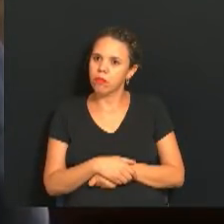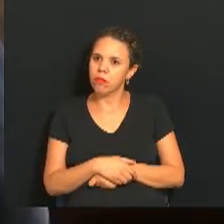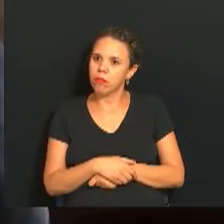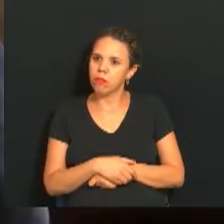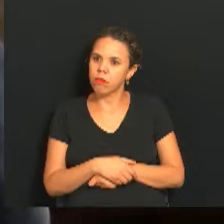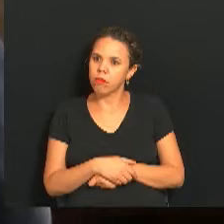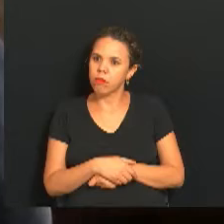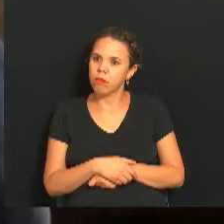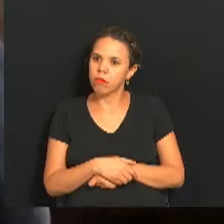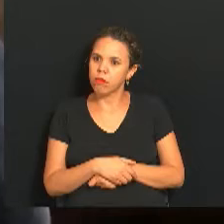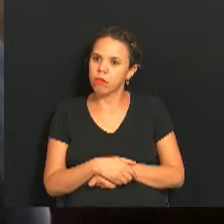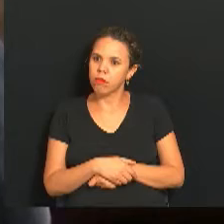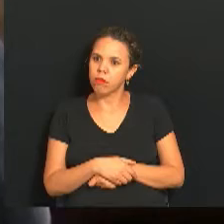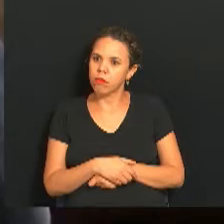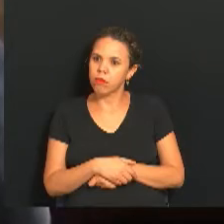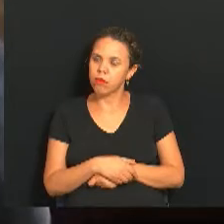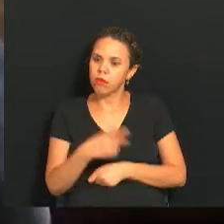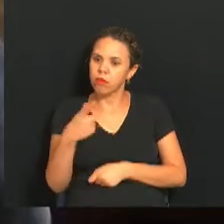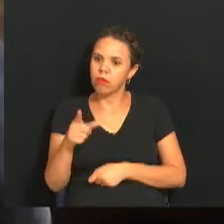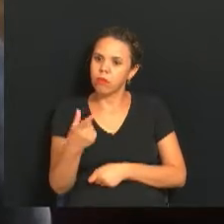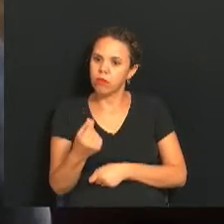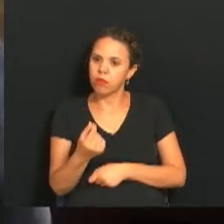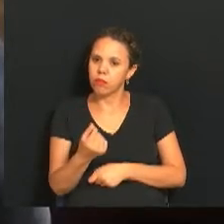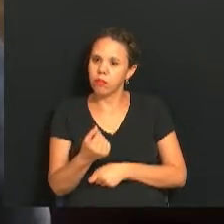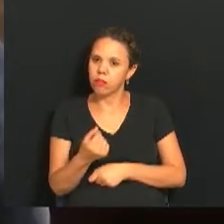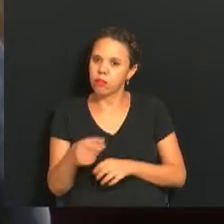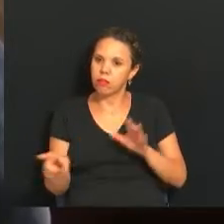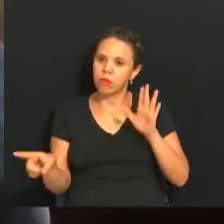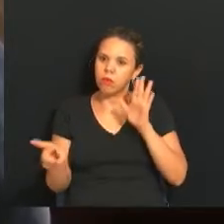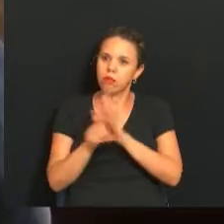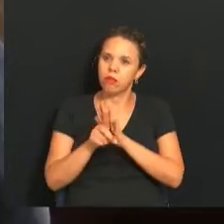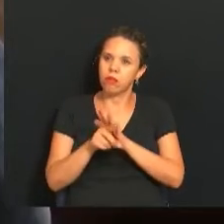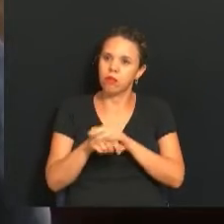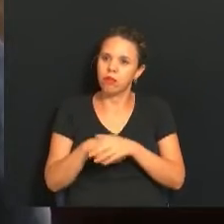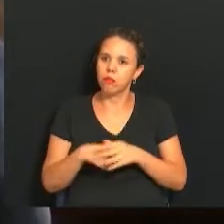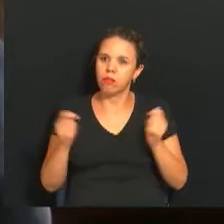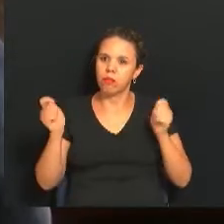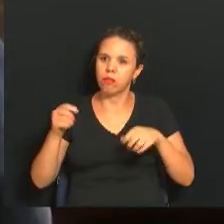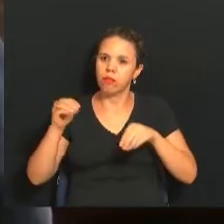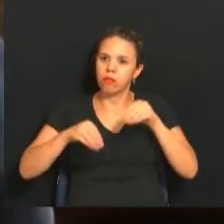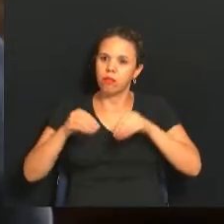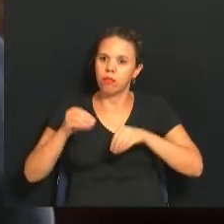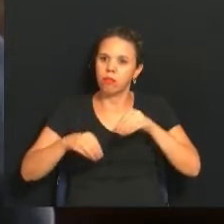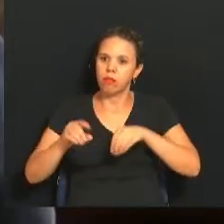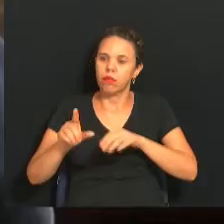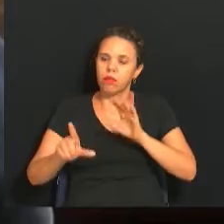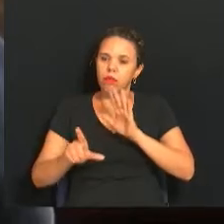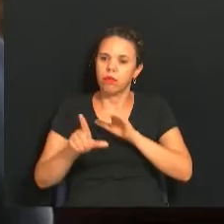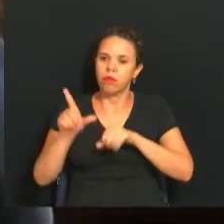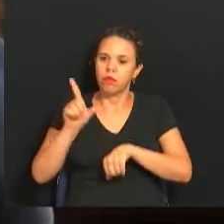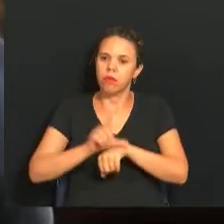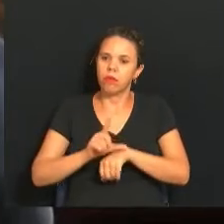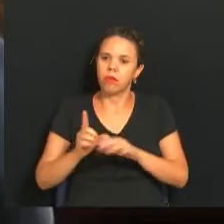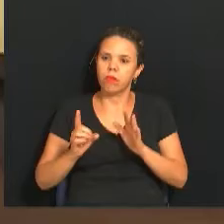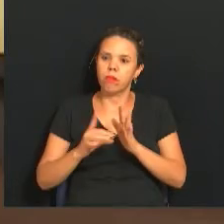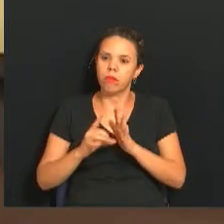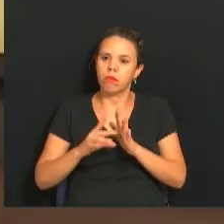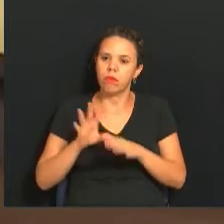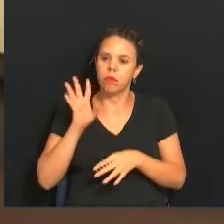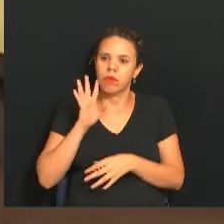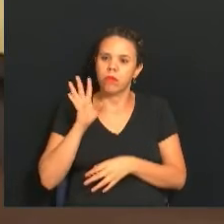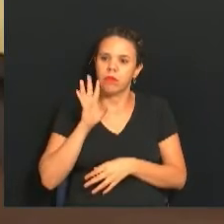Dependendo da condição financeira, enfim, do dono do estabelecimento, dá para montar também uma vitrine legal, sem muito dinheiro, é isso?